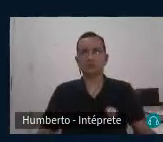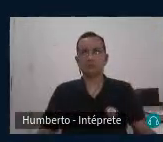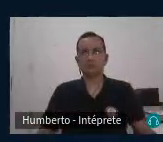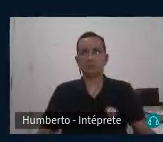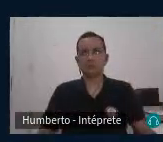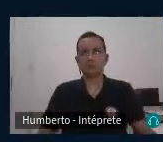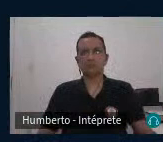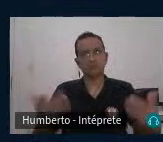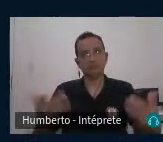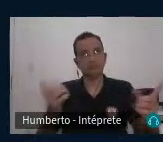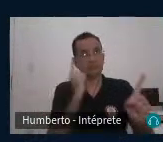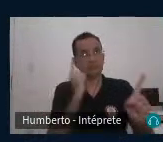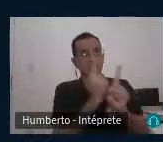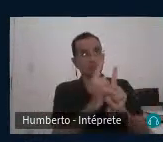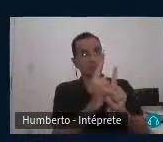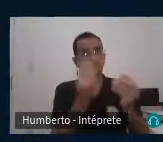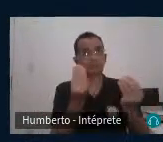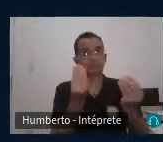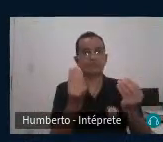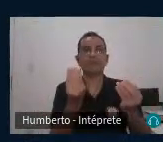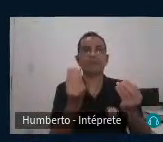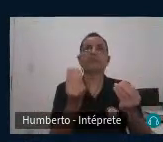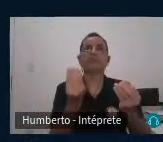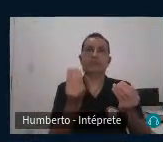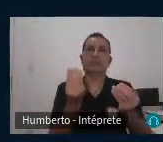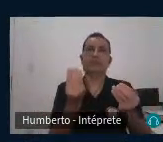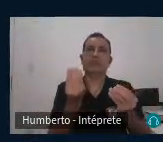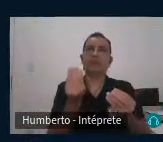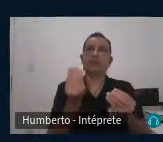fazer πr ao quadrado. πr ao quadrado.